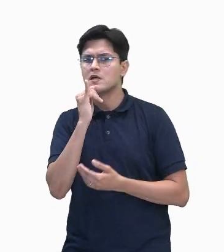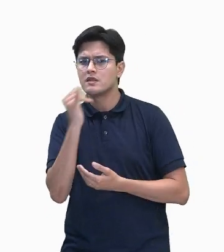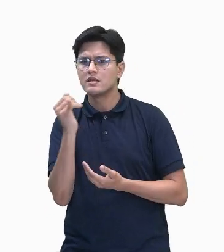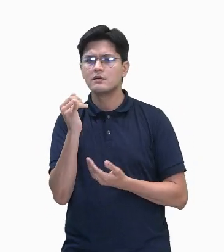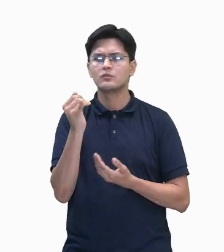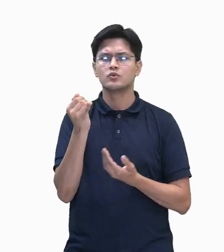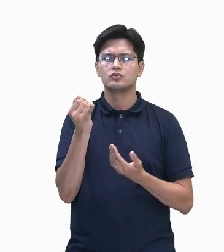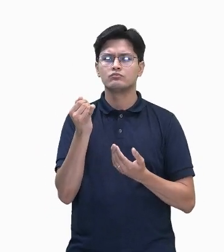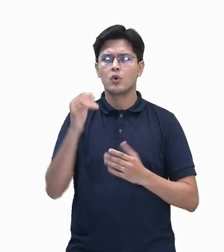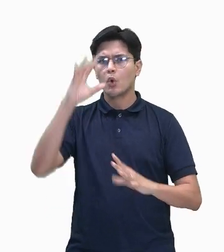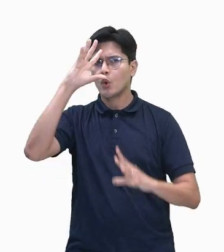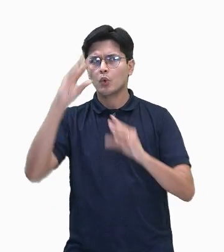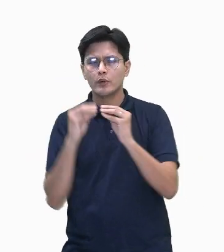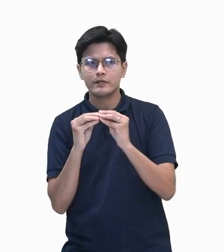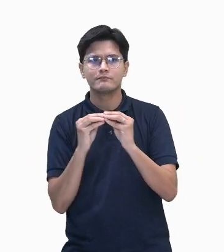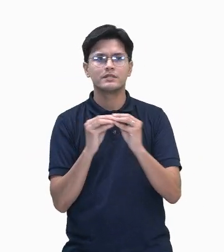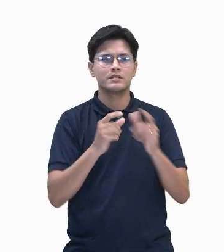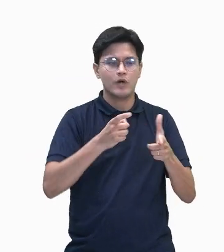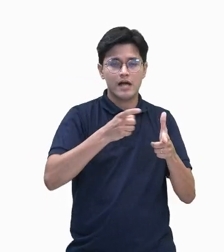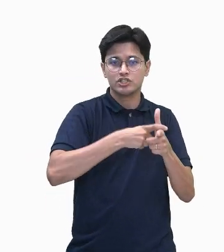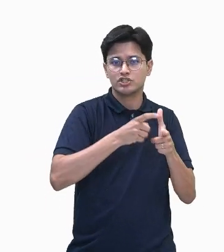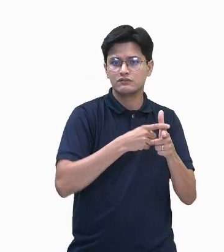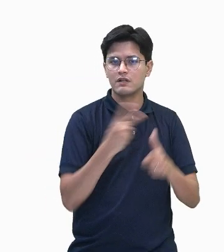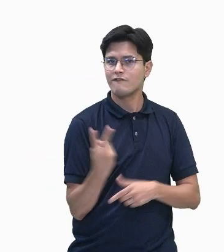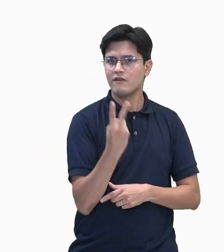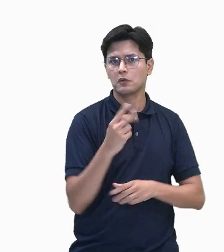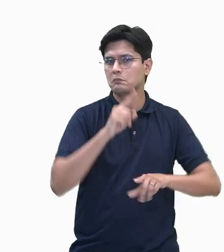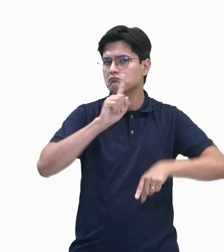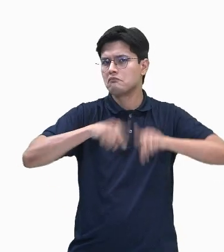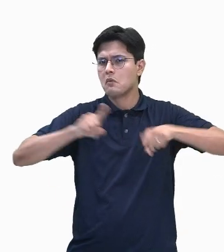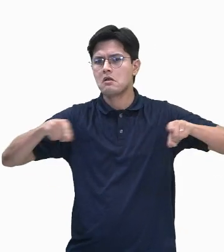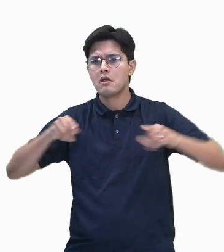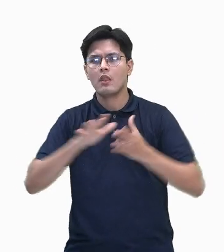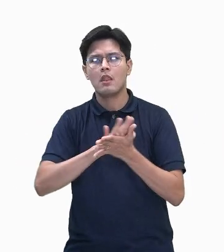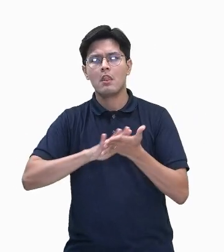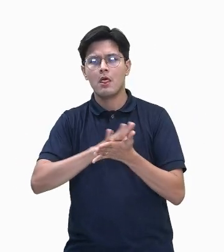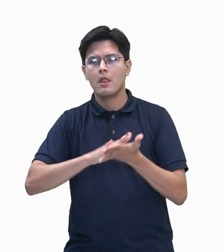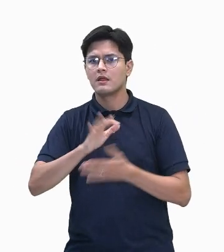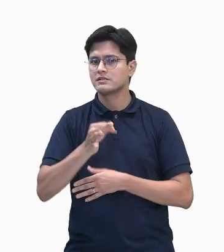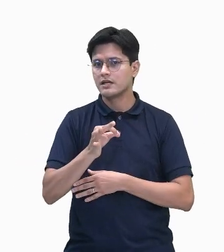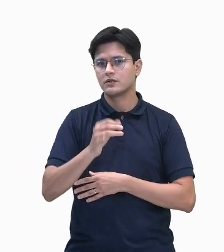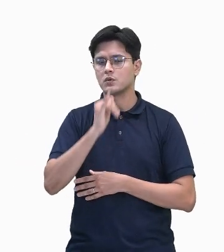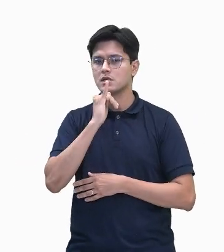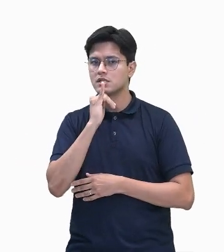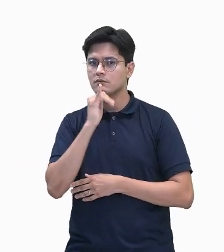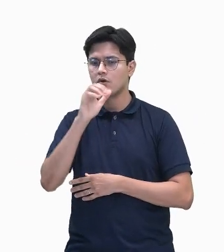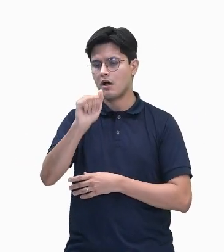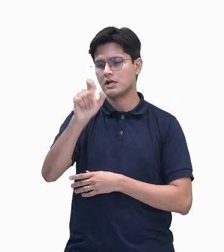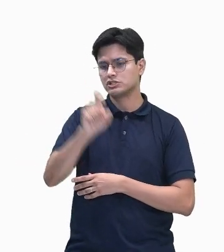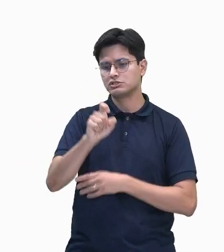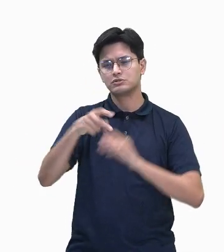não variasse aqui, ó, tá? É como esse termo aqui, ó, nós pudéssemos dizer que ele fosse igual a 0.